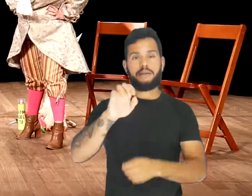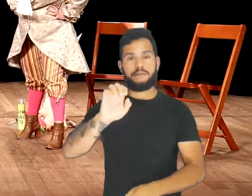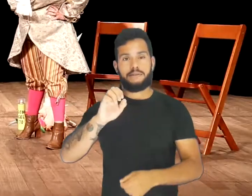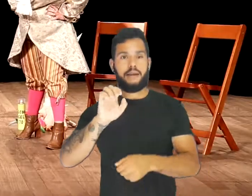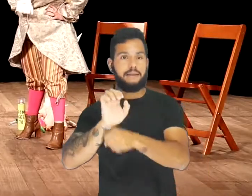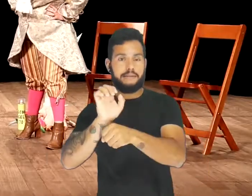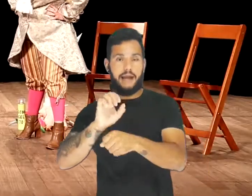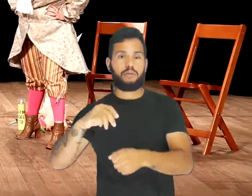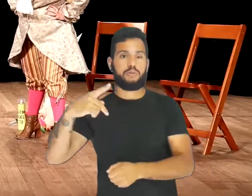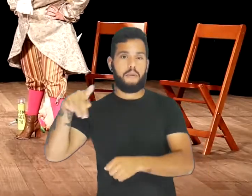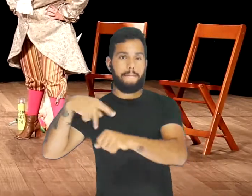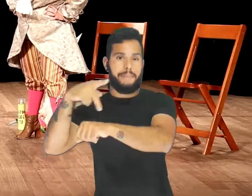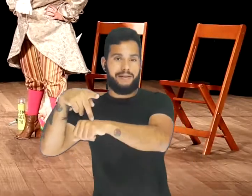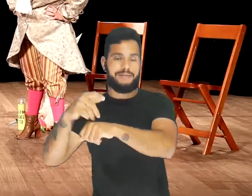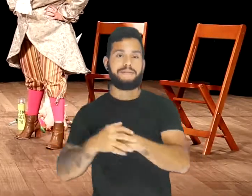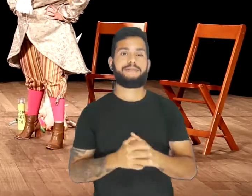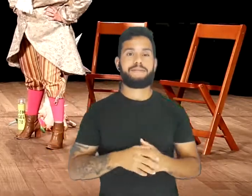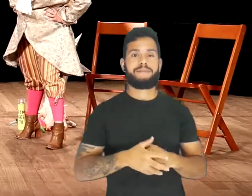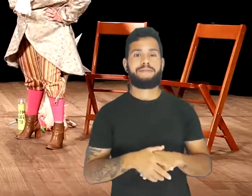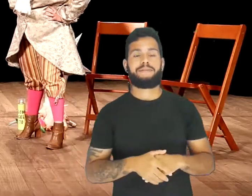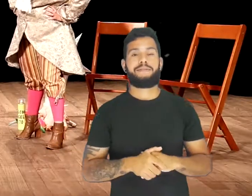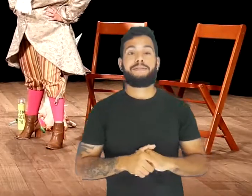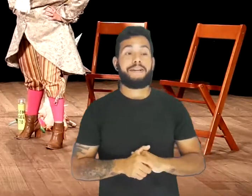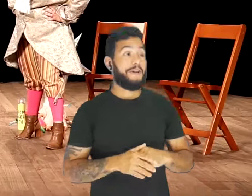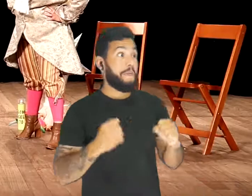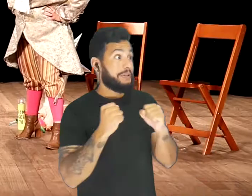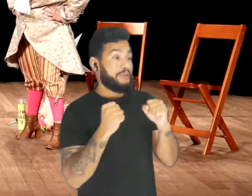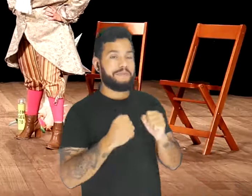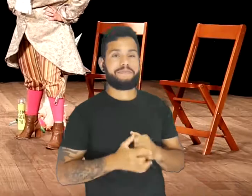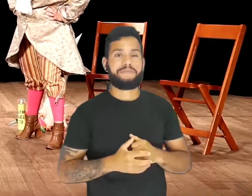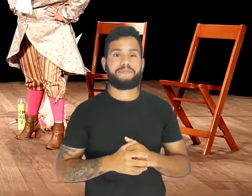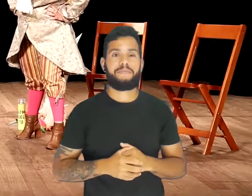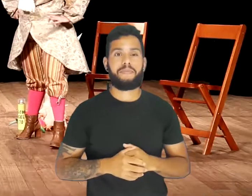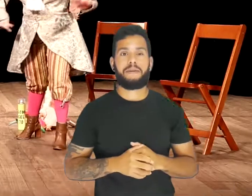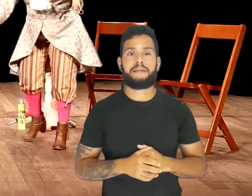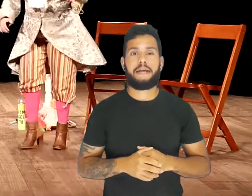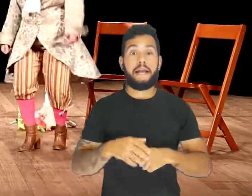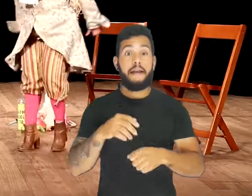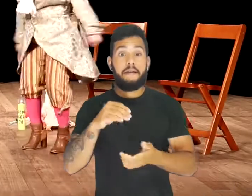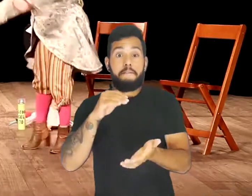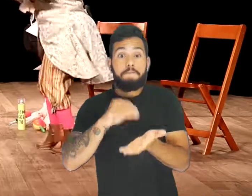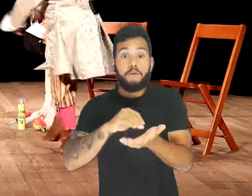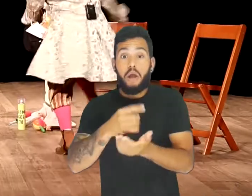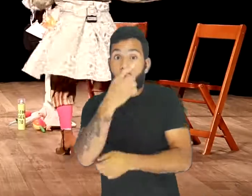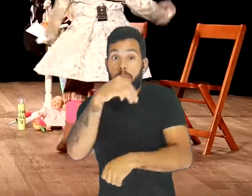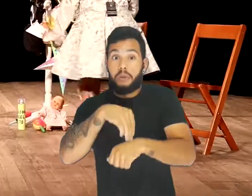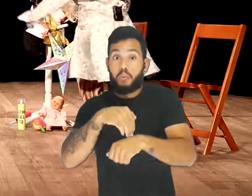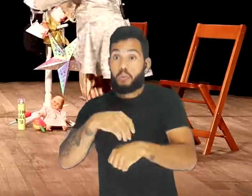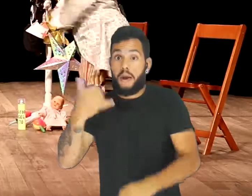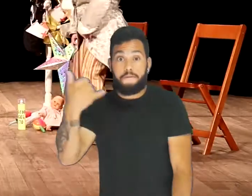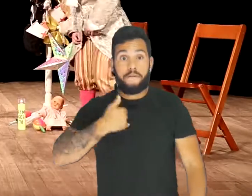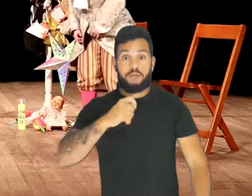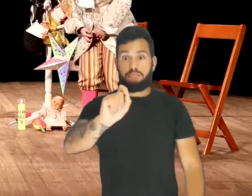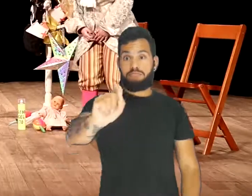FACEP, que é Estado, País, Cidade. Estado, País. Isso. É. Vamos agora fazer umas improvisações, então, pra encerrar. Ai, eu adoro criar cena, criar